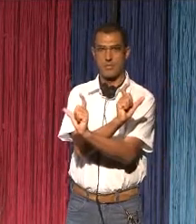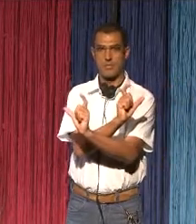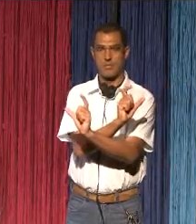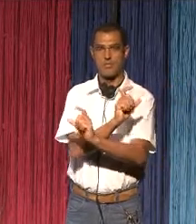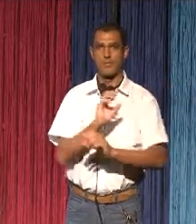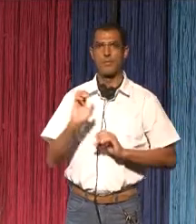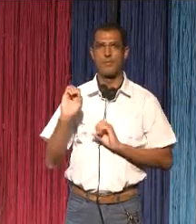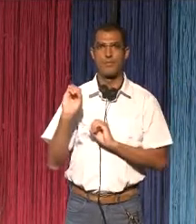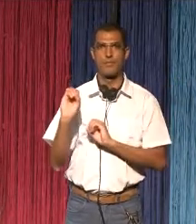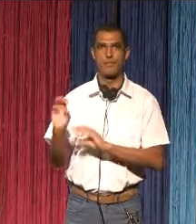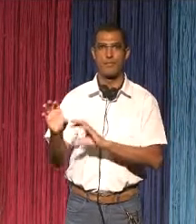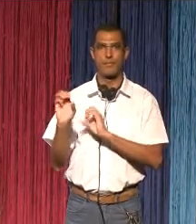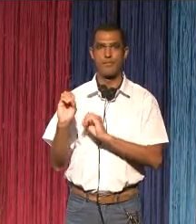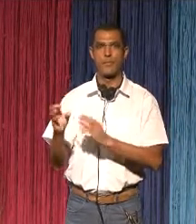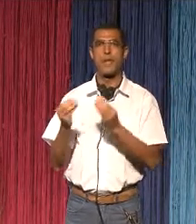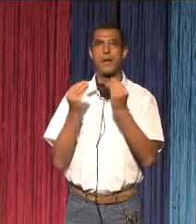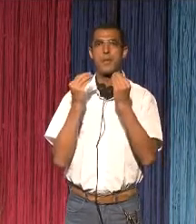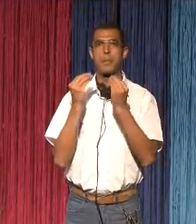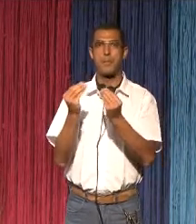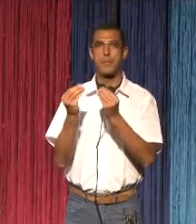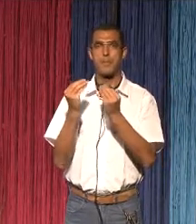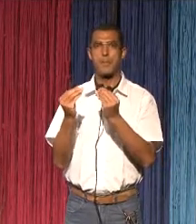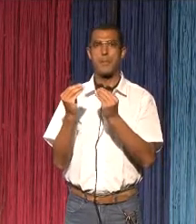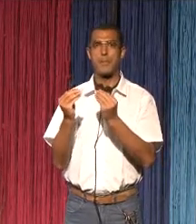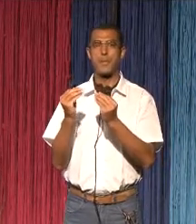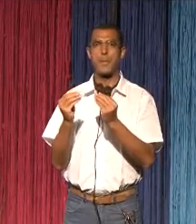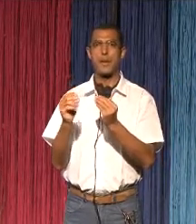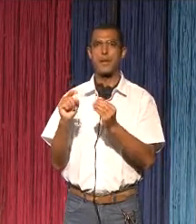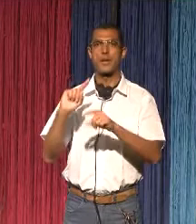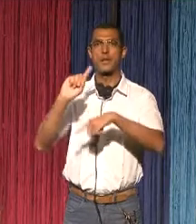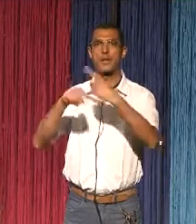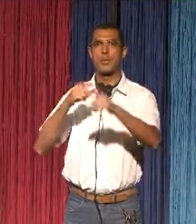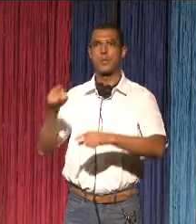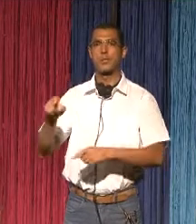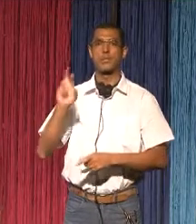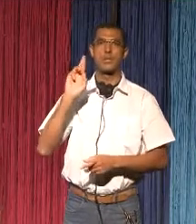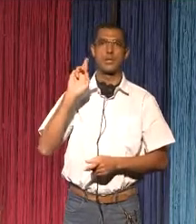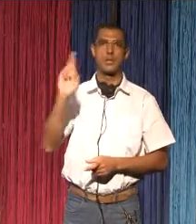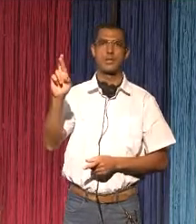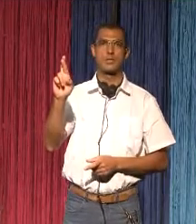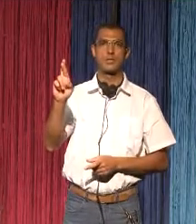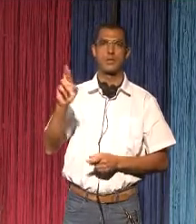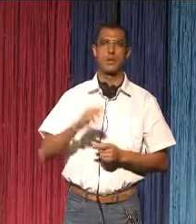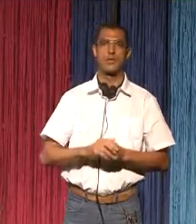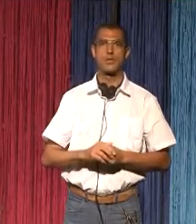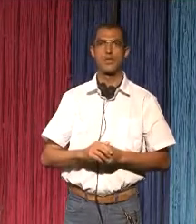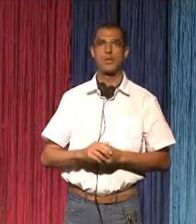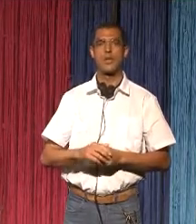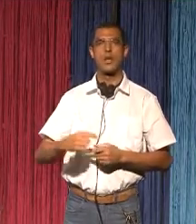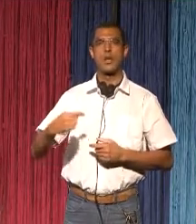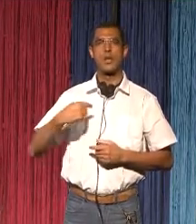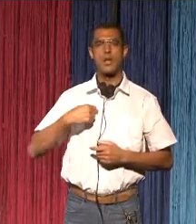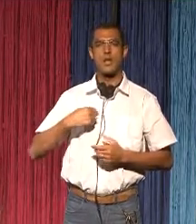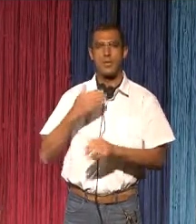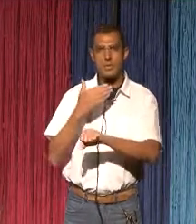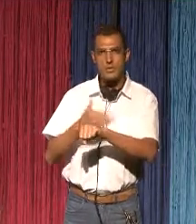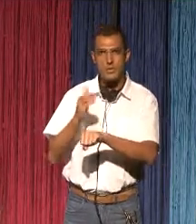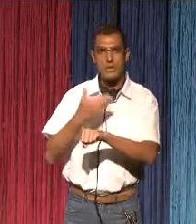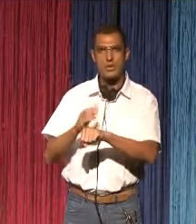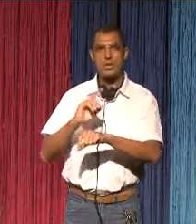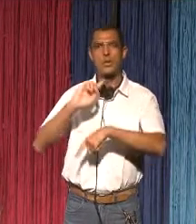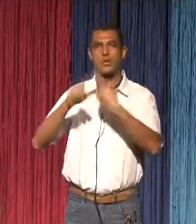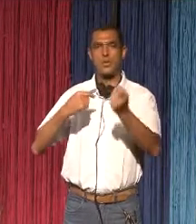Educar-se para a autogestão. Esse é o desafio do século XXI. Educar-se para a autogestão. Por que isso, né, gente?